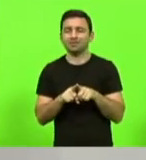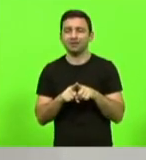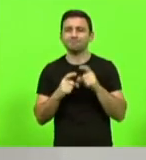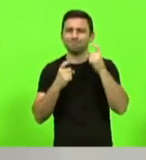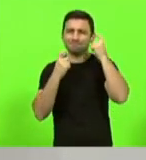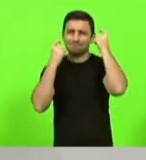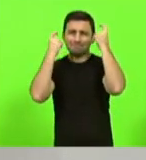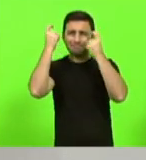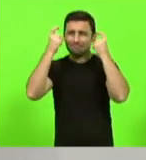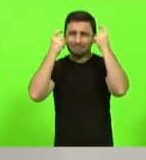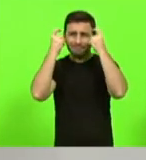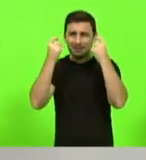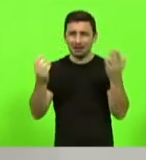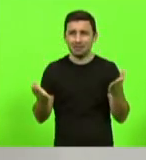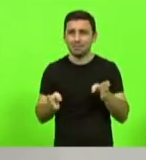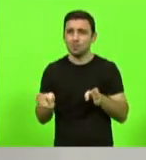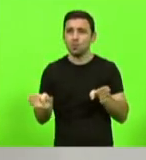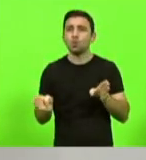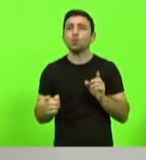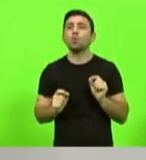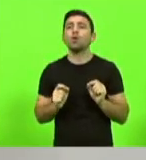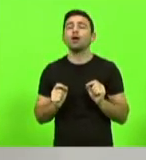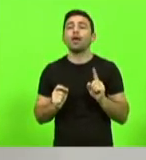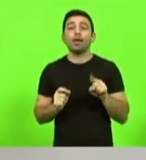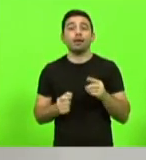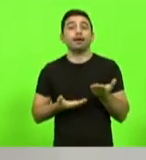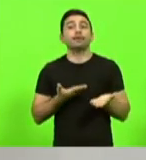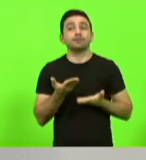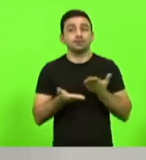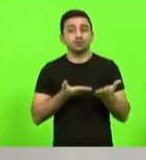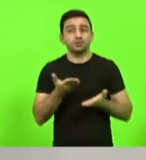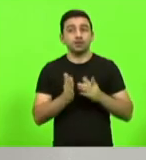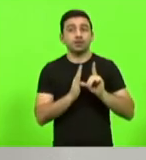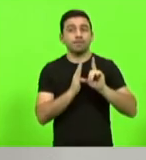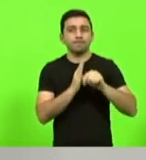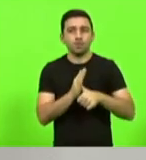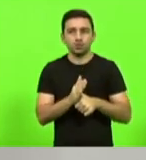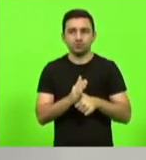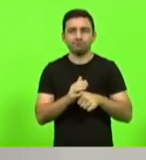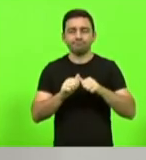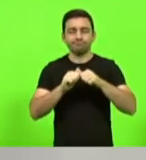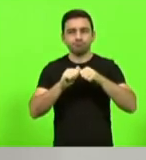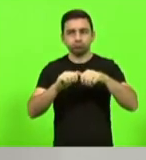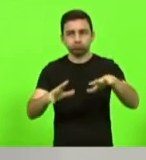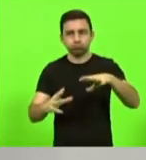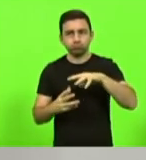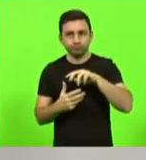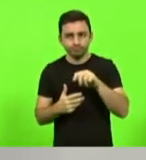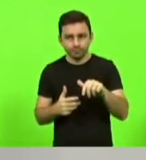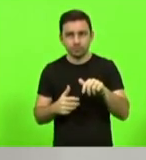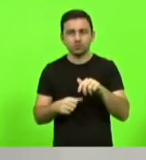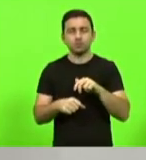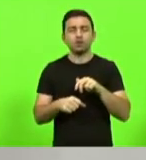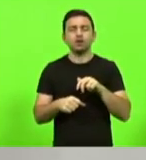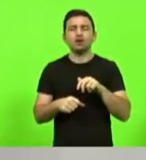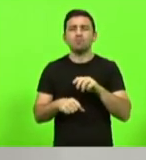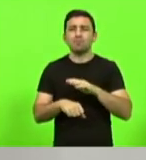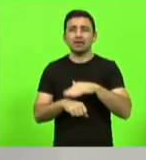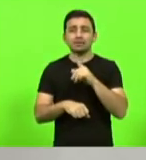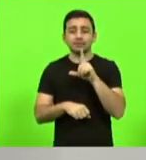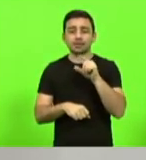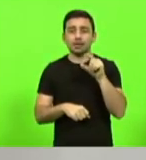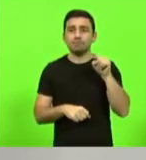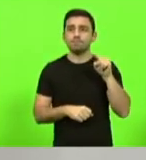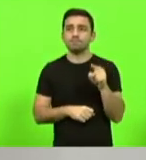preocupação no momento é sobre os atendimentos pós-pandemia, já que cerca de 100 mil